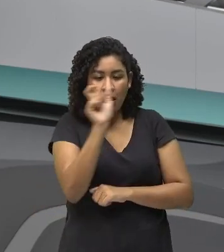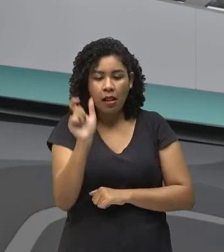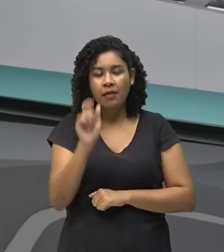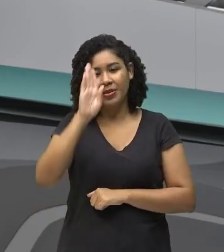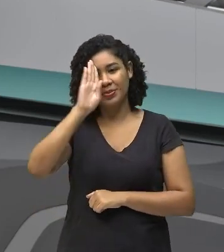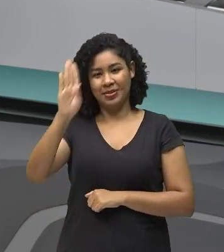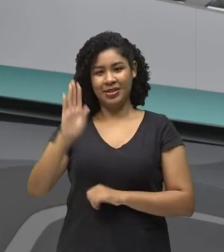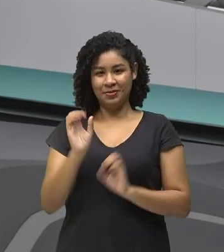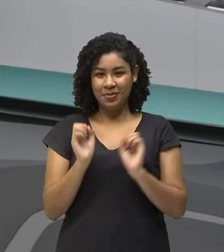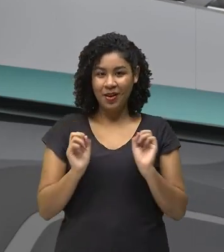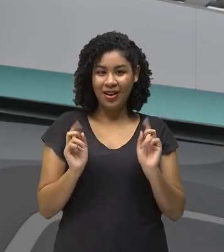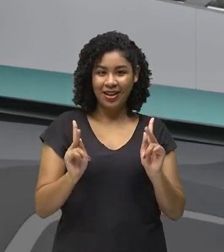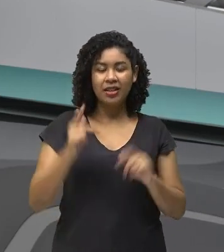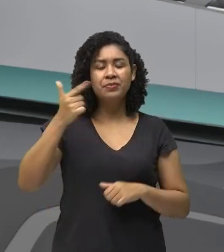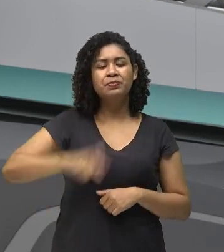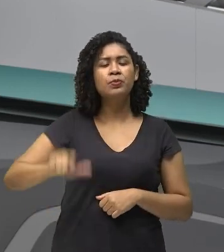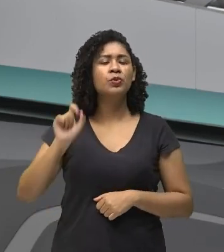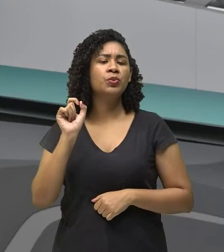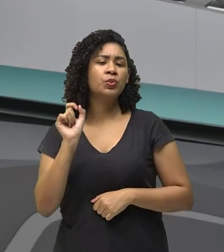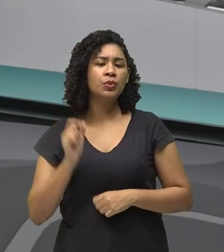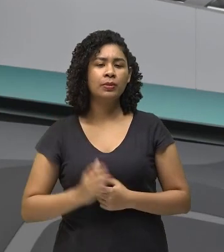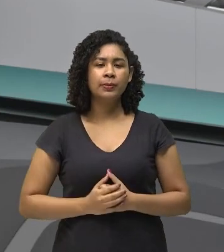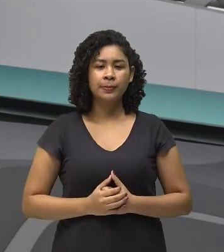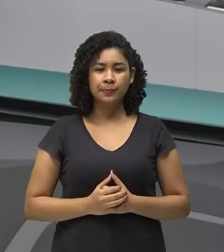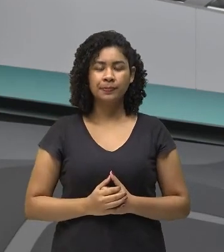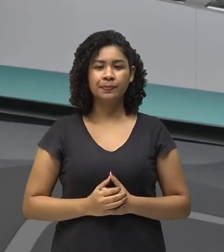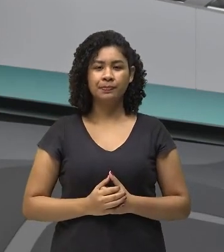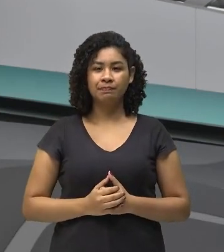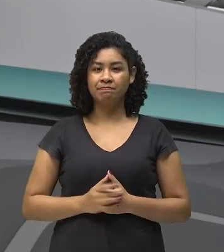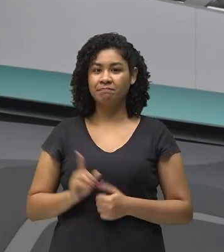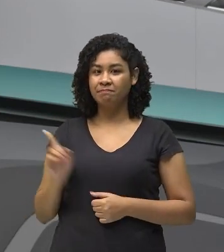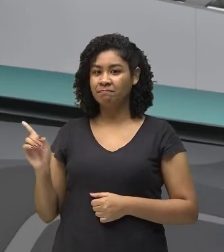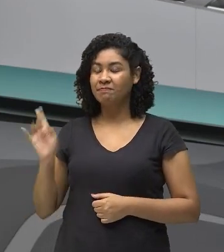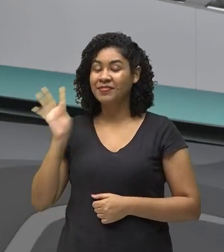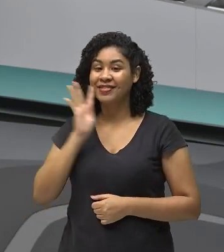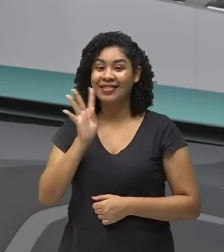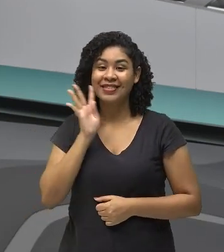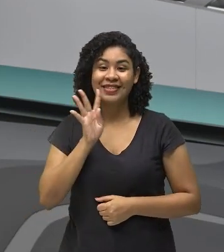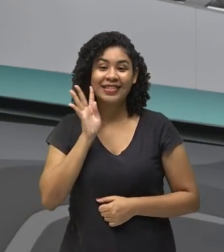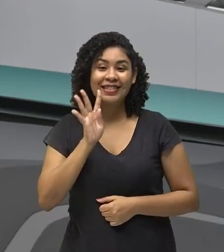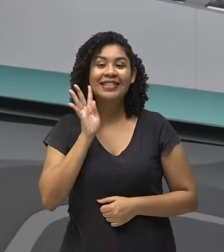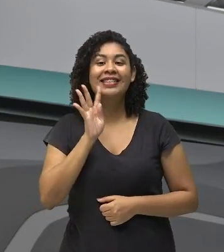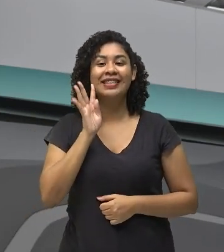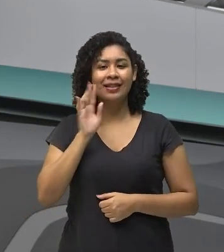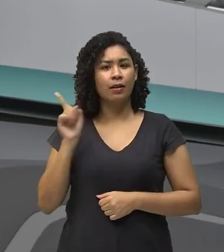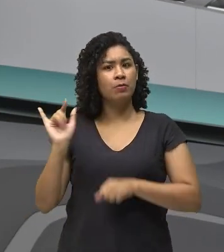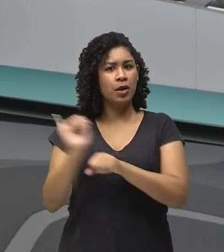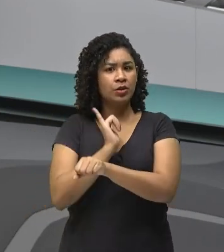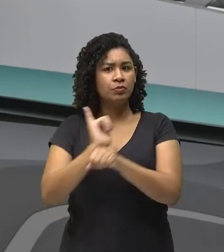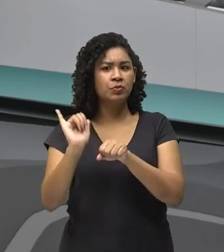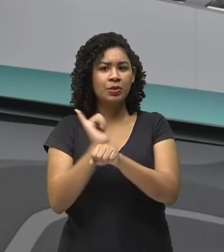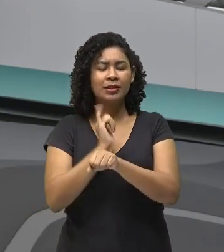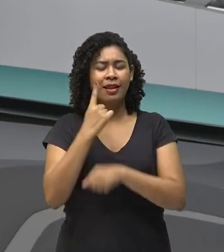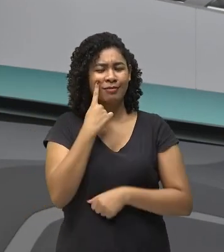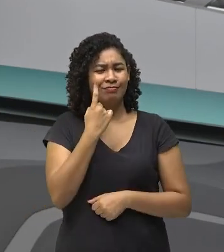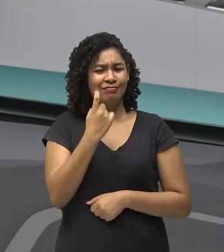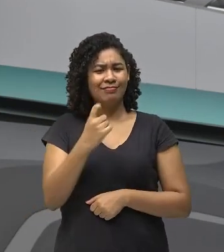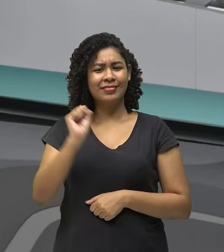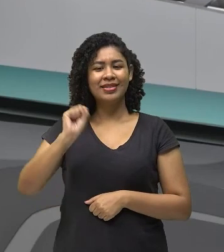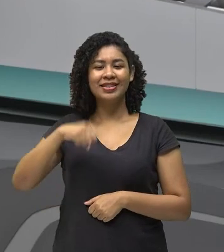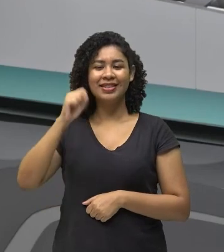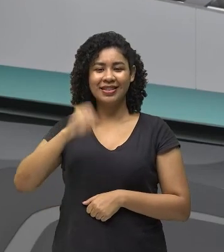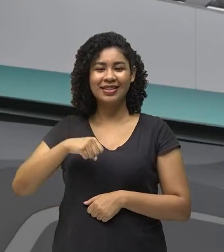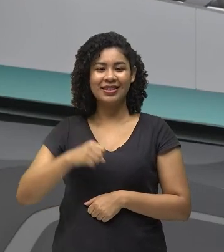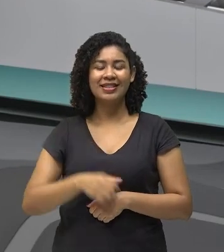Tudo bem? O que mais que nós temos? Essa aqui é super legal. É uma ferramenta muito interessante, né, e